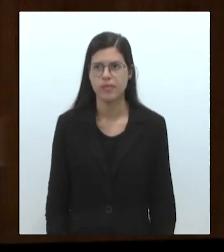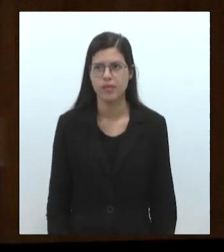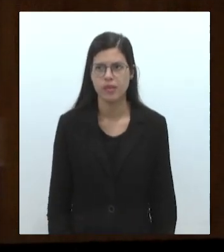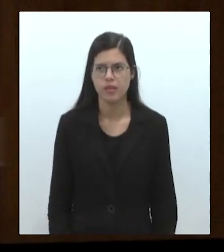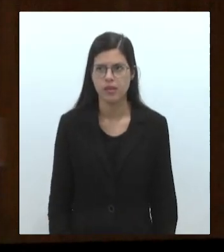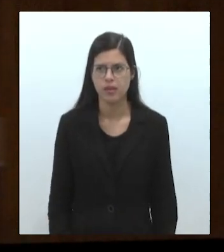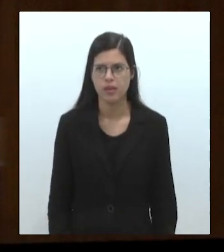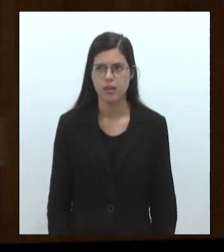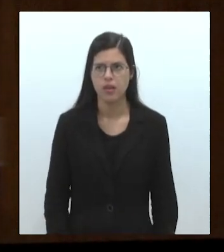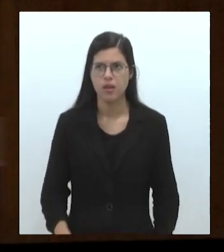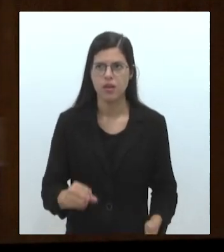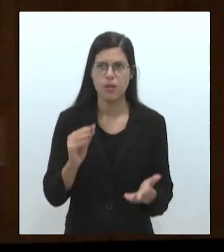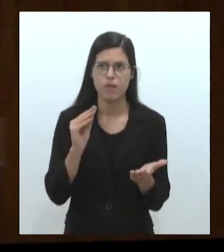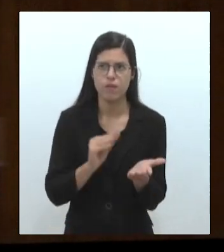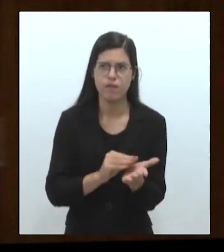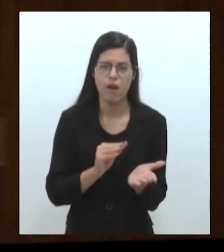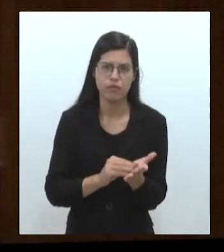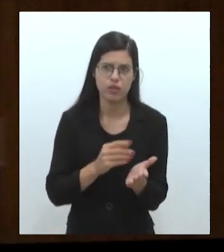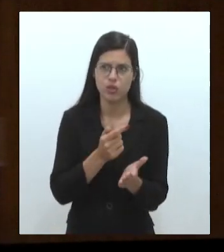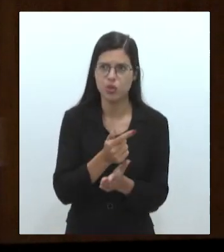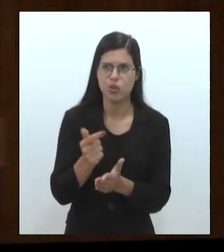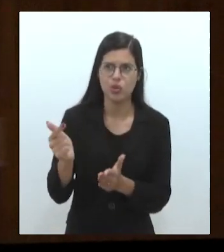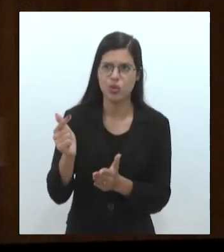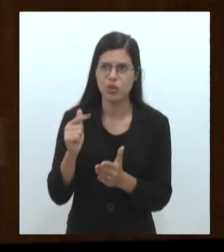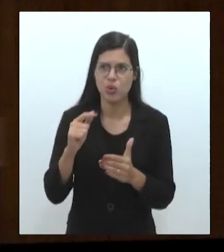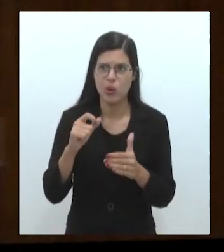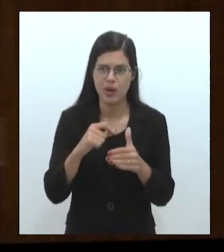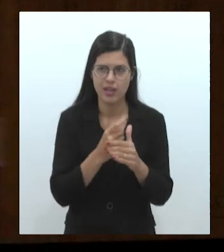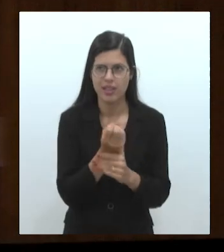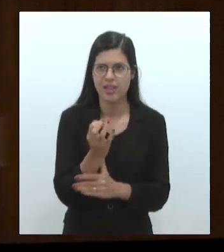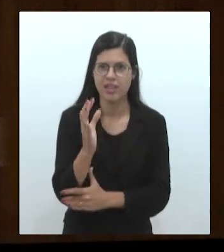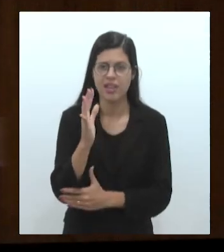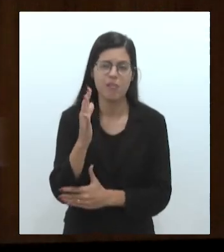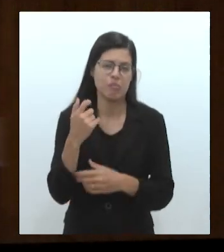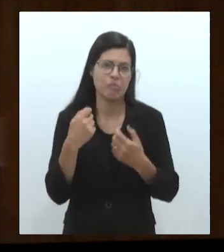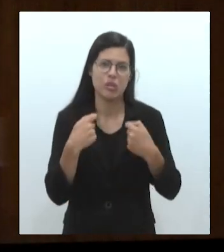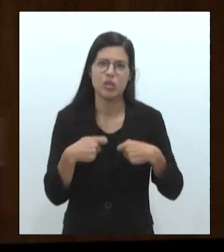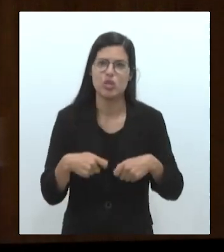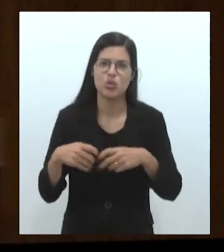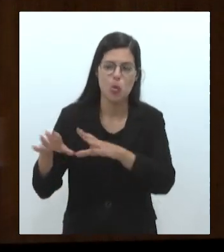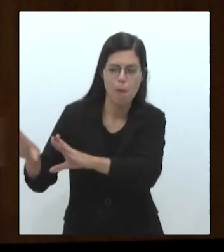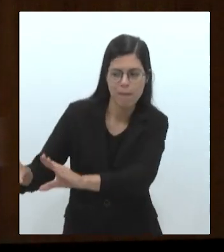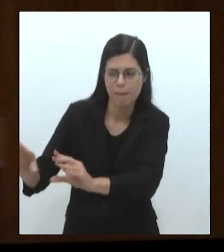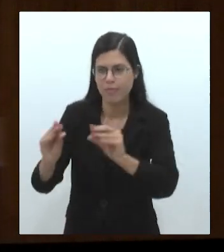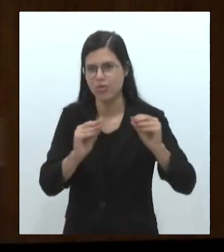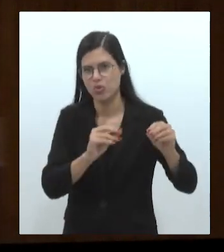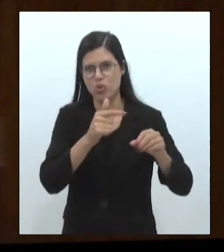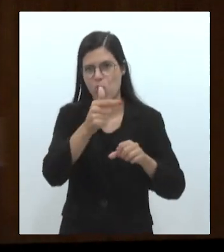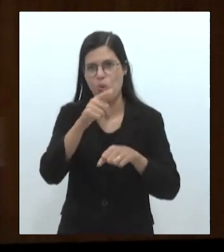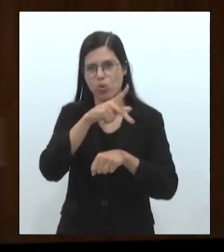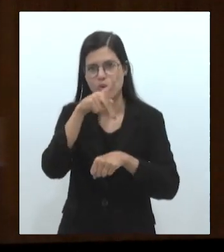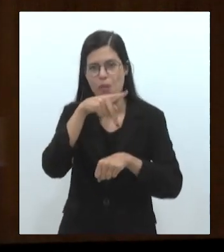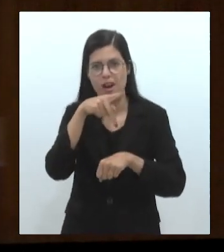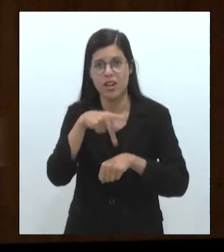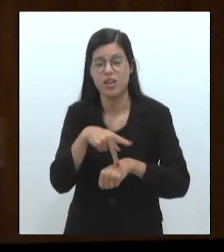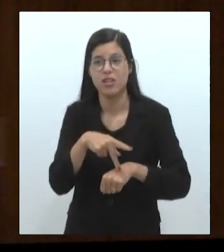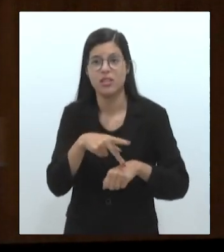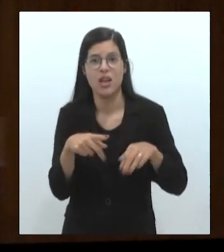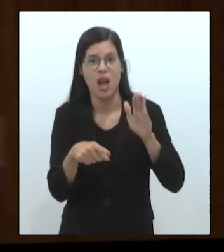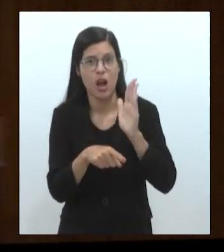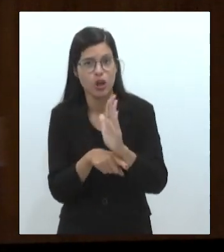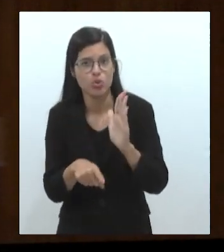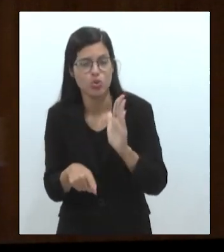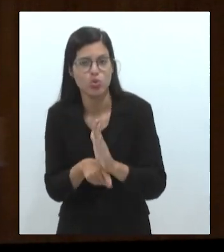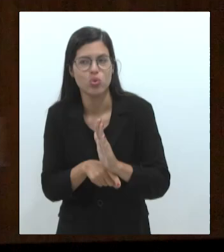mudas, ter colocado lá espécies exógenas, né, porque ajudou a complementar